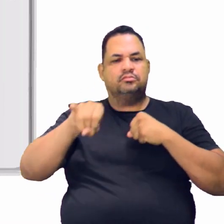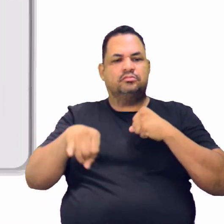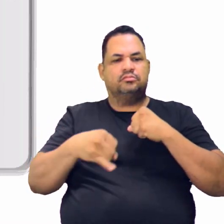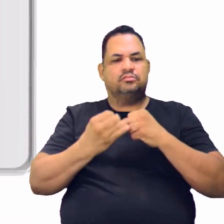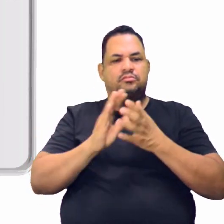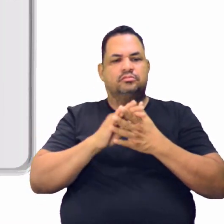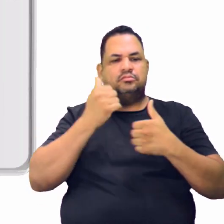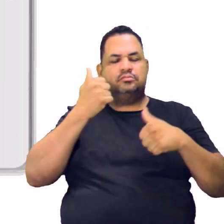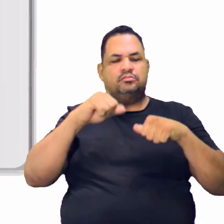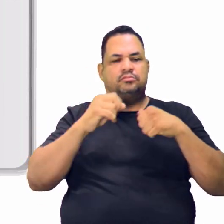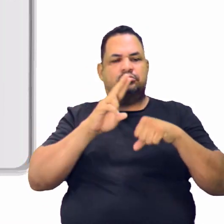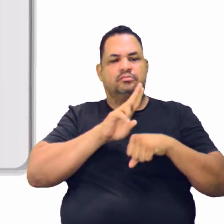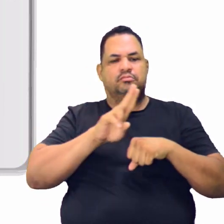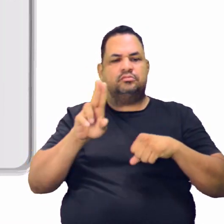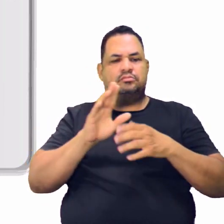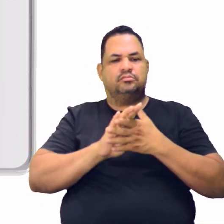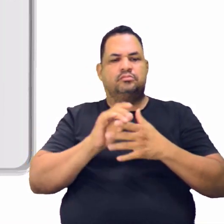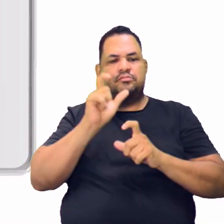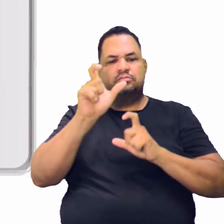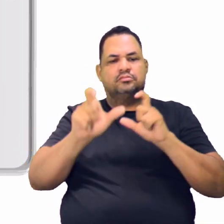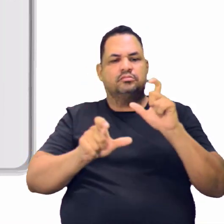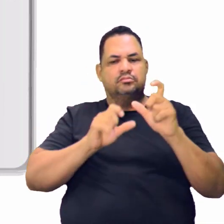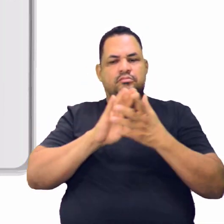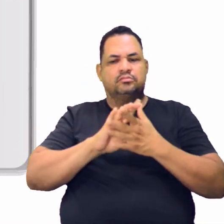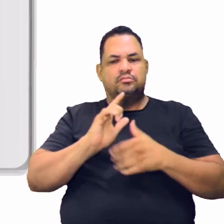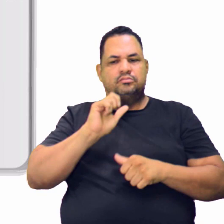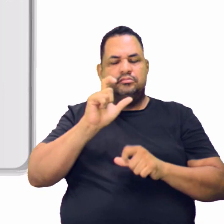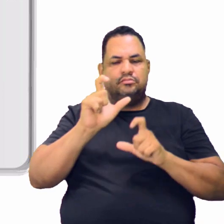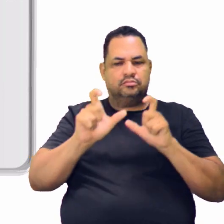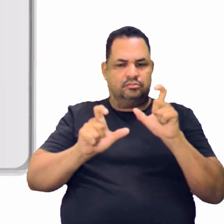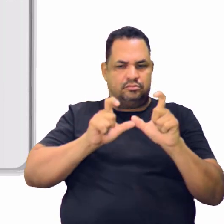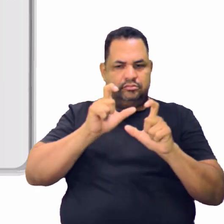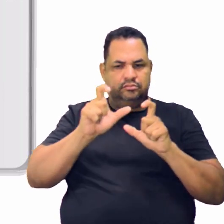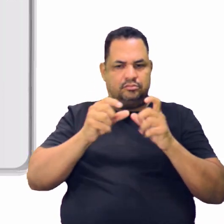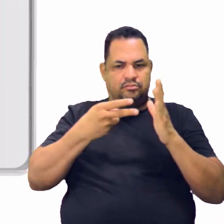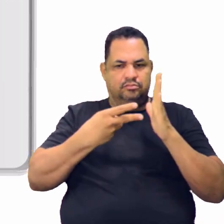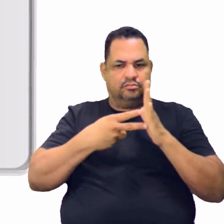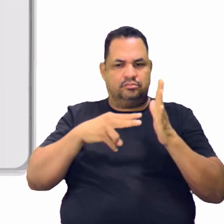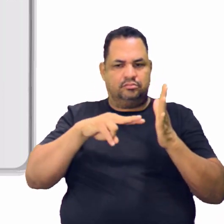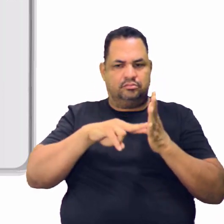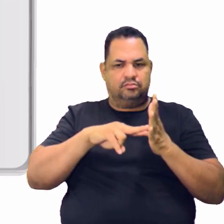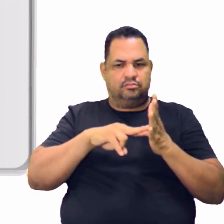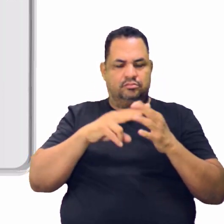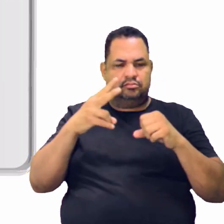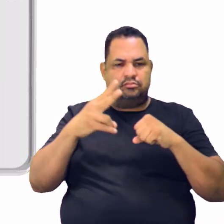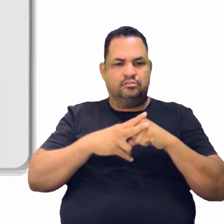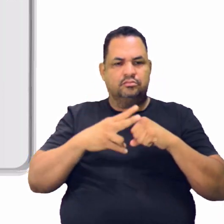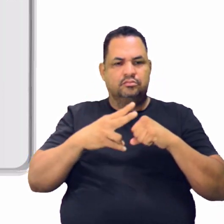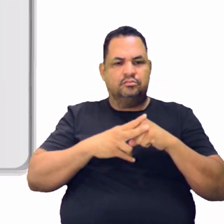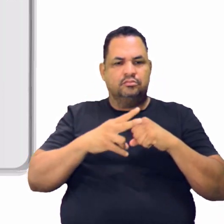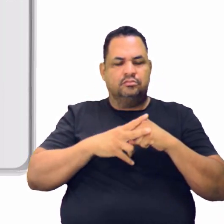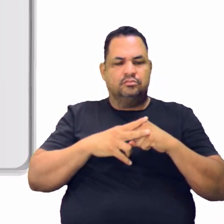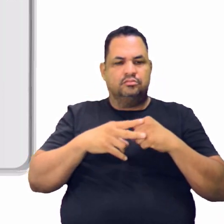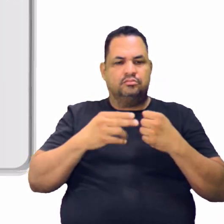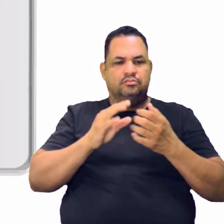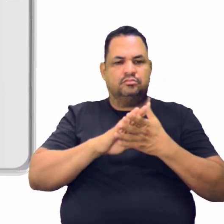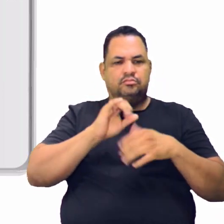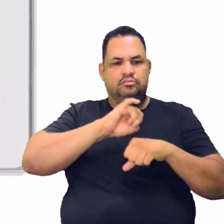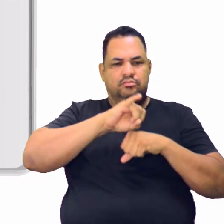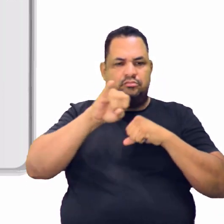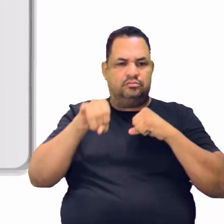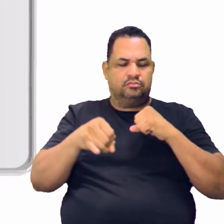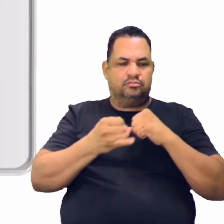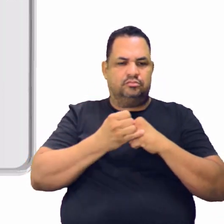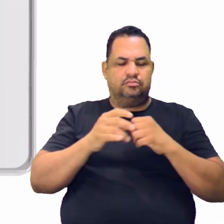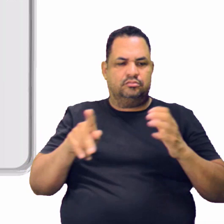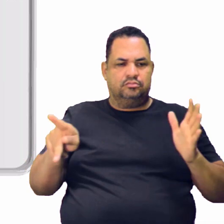nome, o advérbio é aquela palavra invariável que vai modificar o sentido do verbo, do adjetivo ou